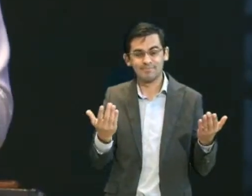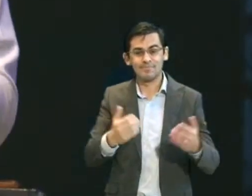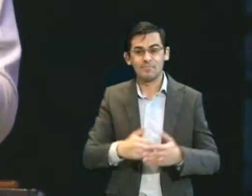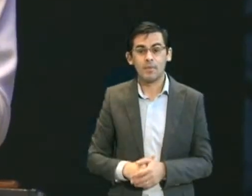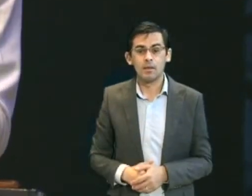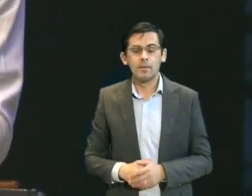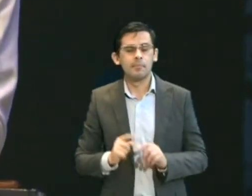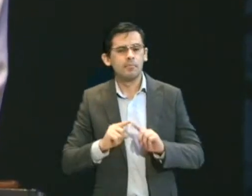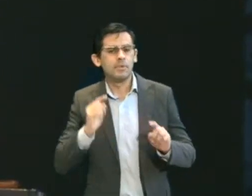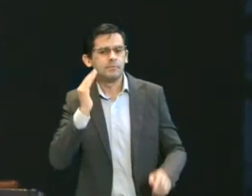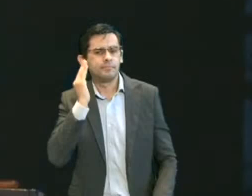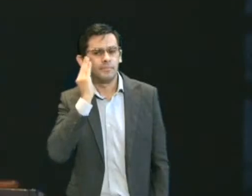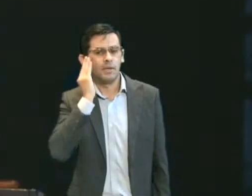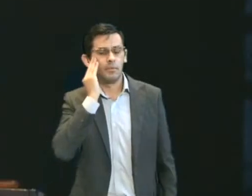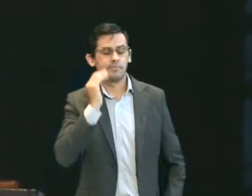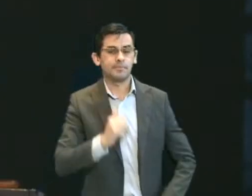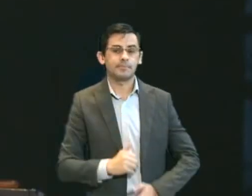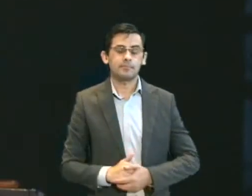E sabe,